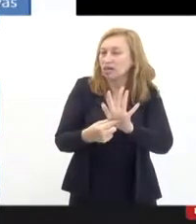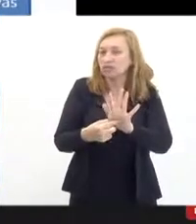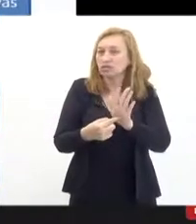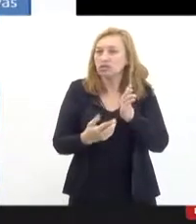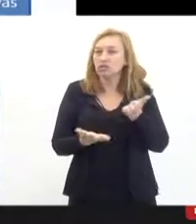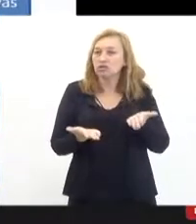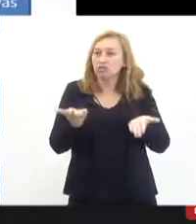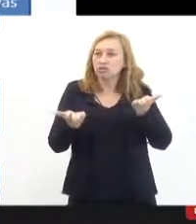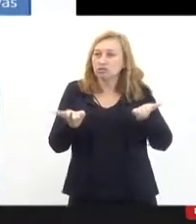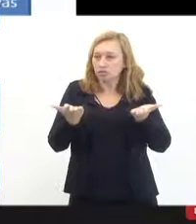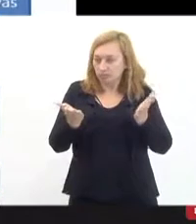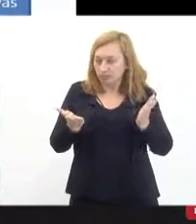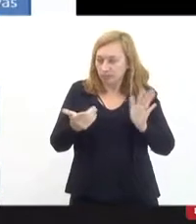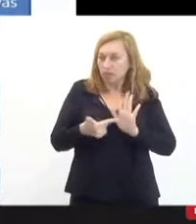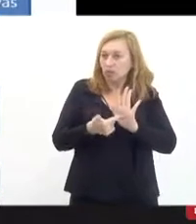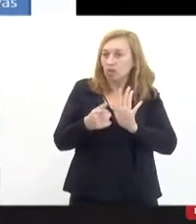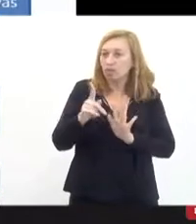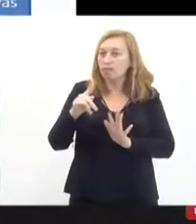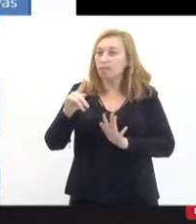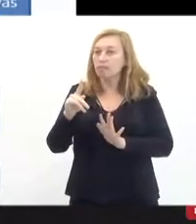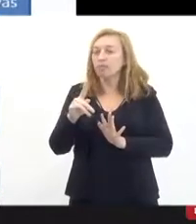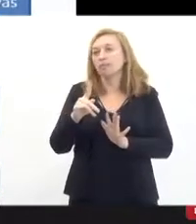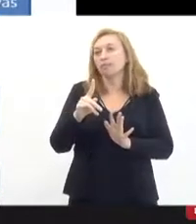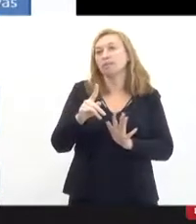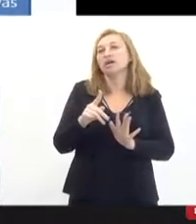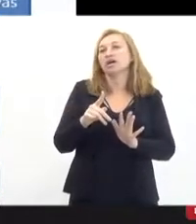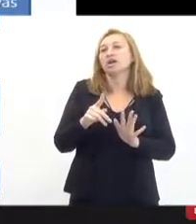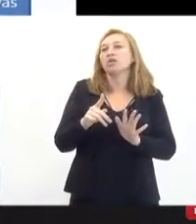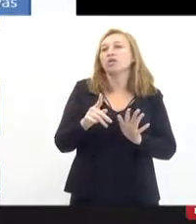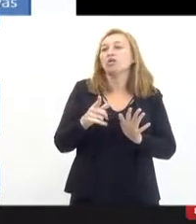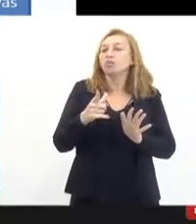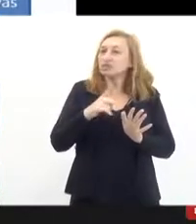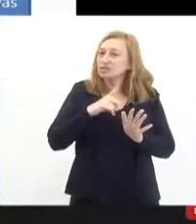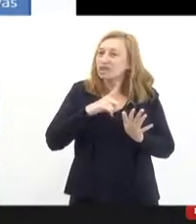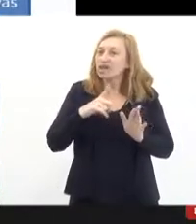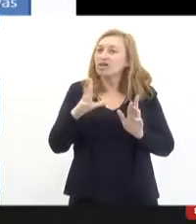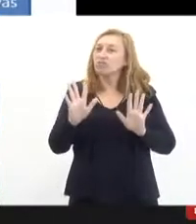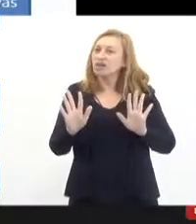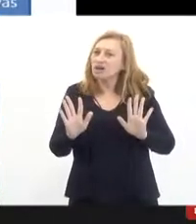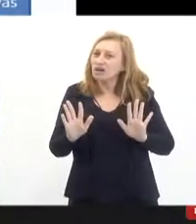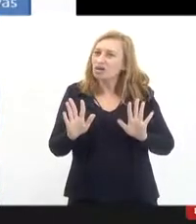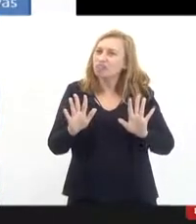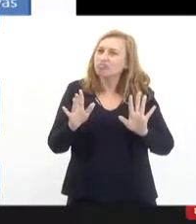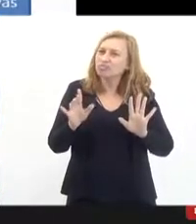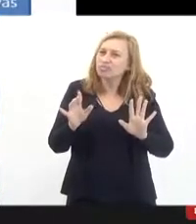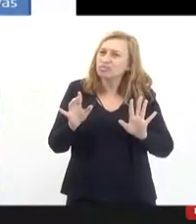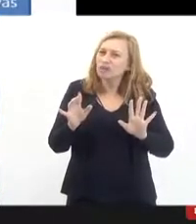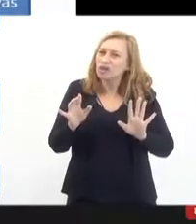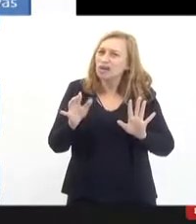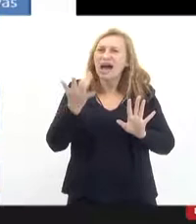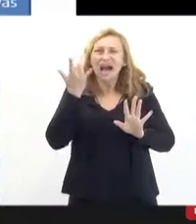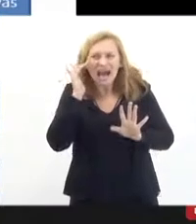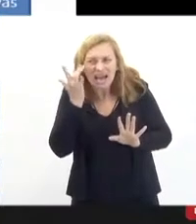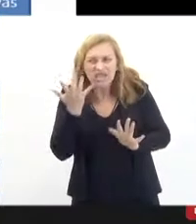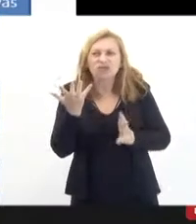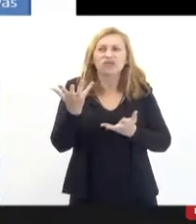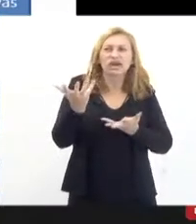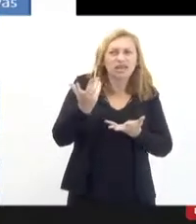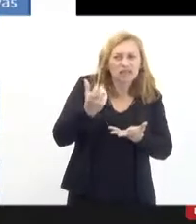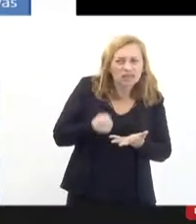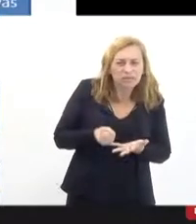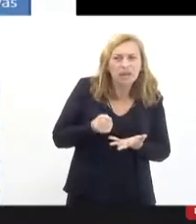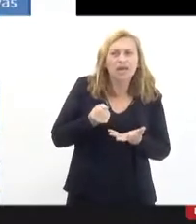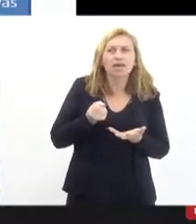balanço patrimonial. Todavia, como ele ainda tem uma relativa expectativa de recebimento, ainda que